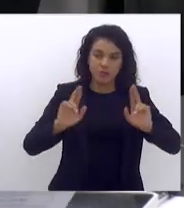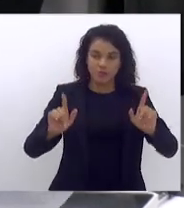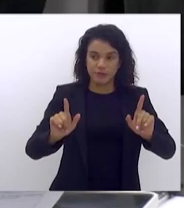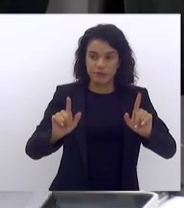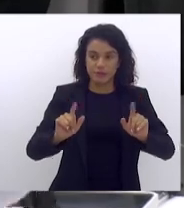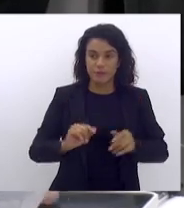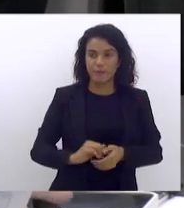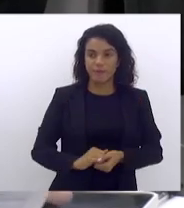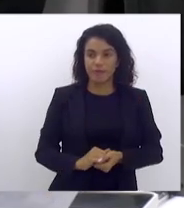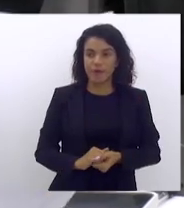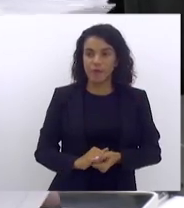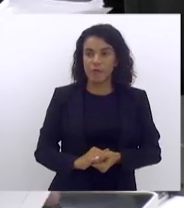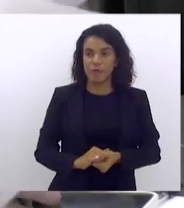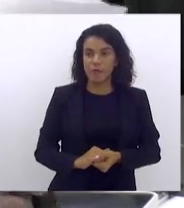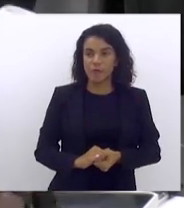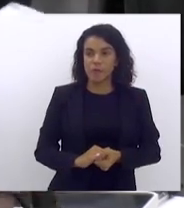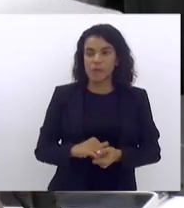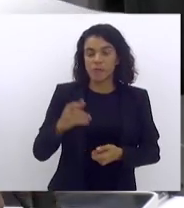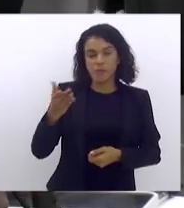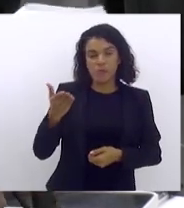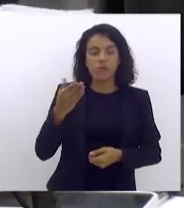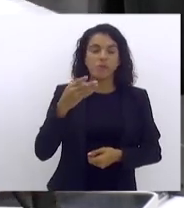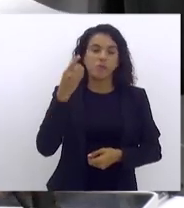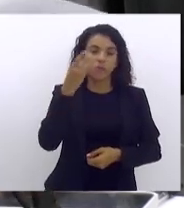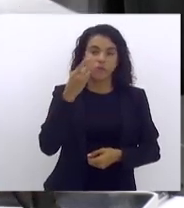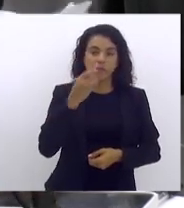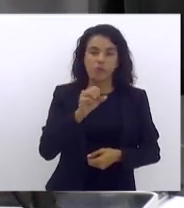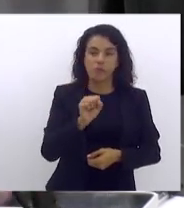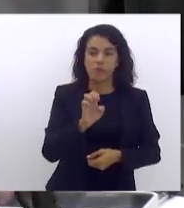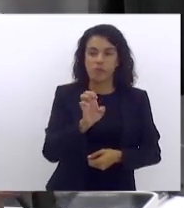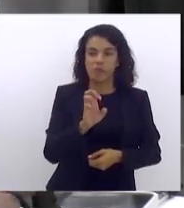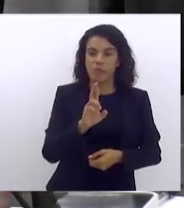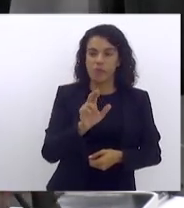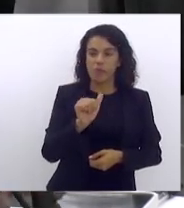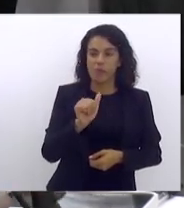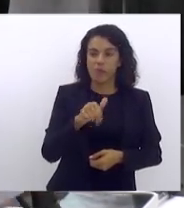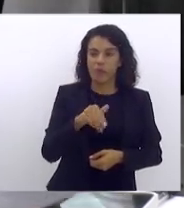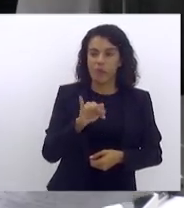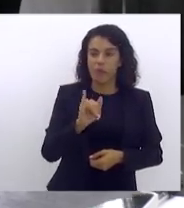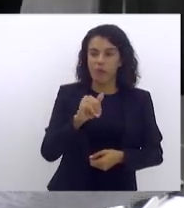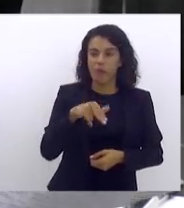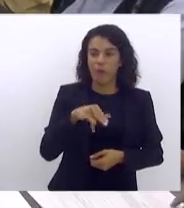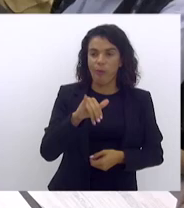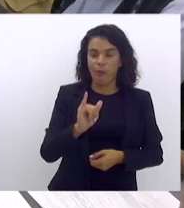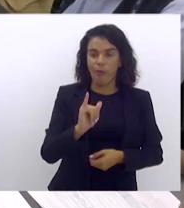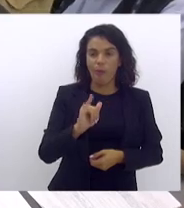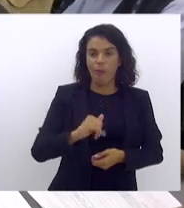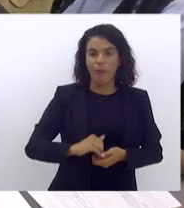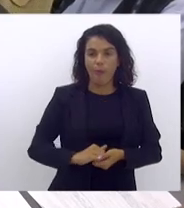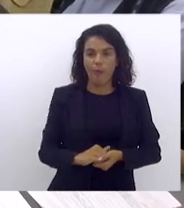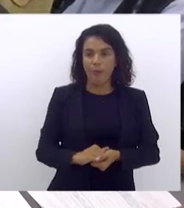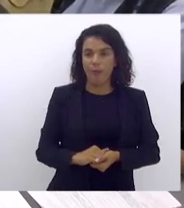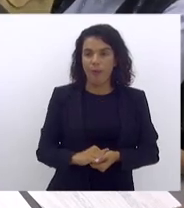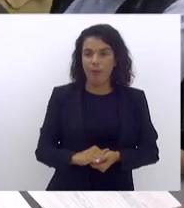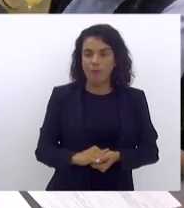um pela ordem, então, para o deputado Serafini, porque está encerrada a discussão, face ao pedido de vista do deputado Mim. Vou ser breve,